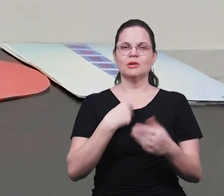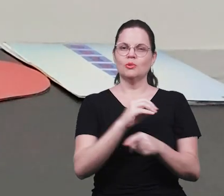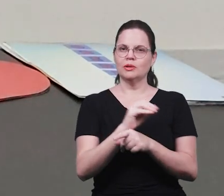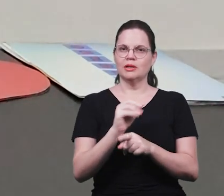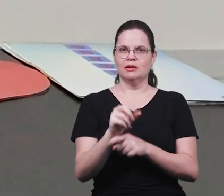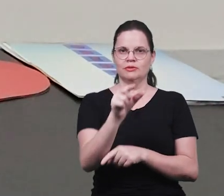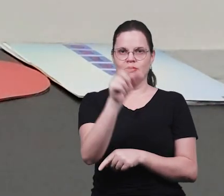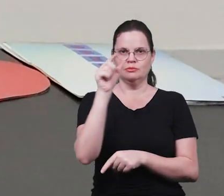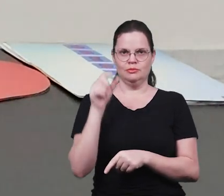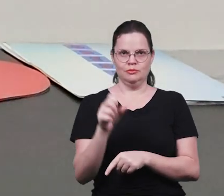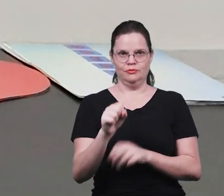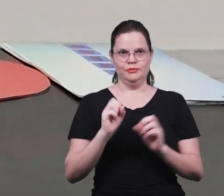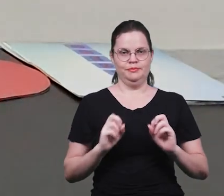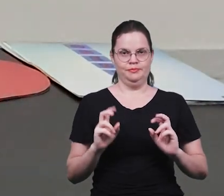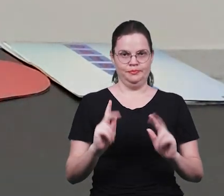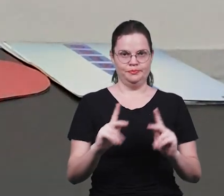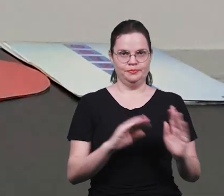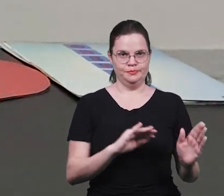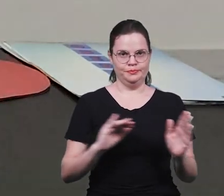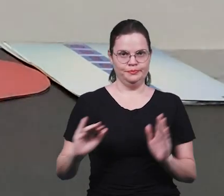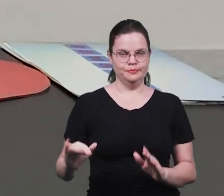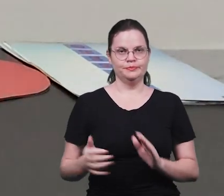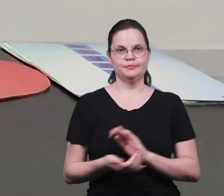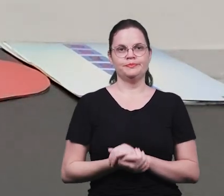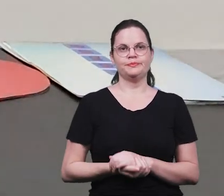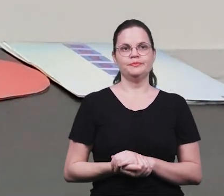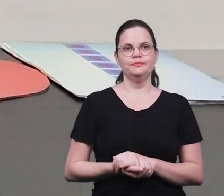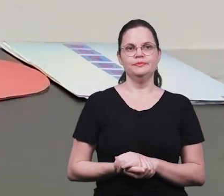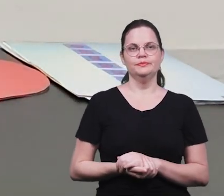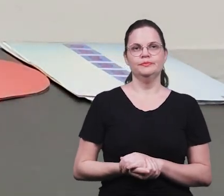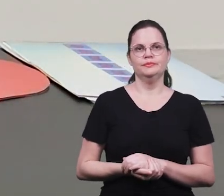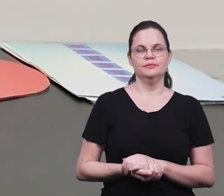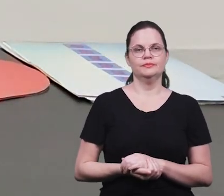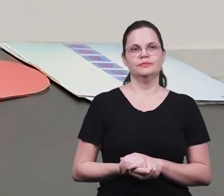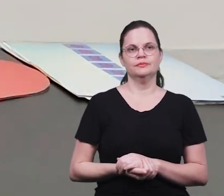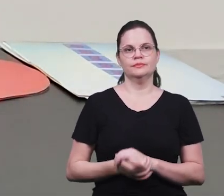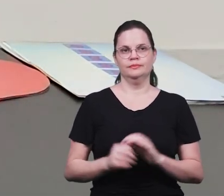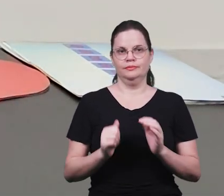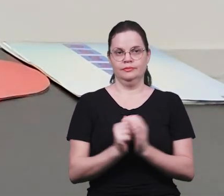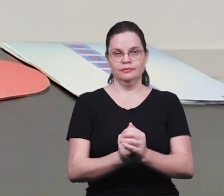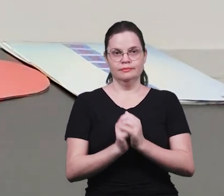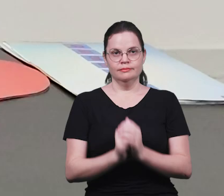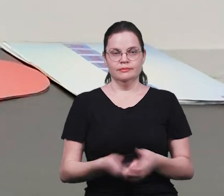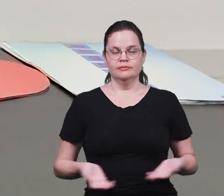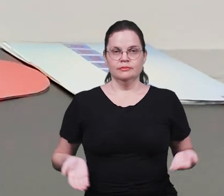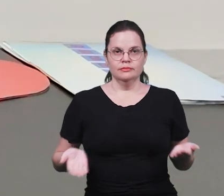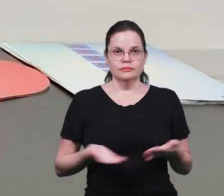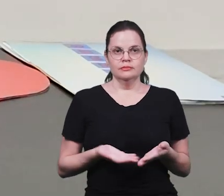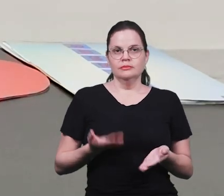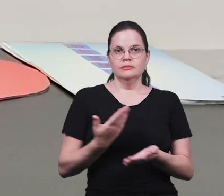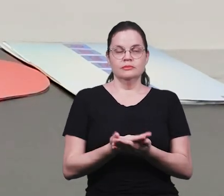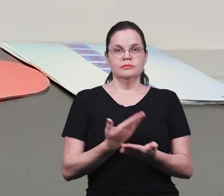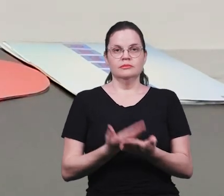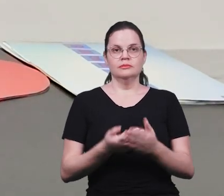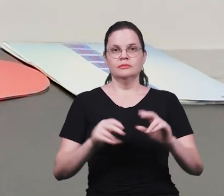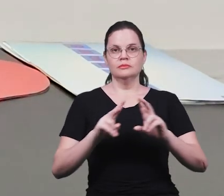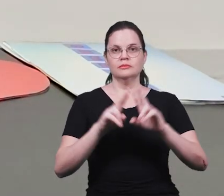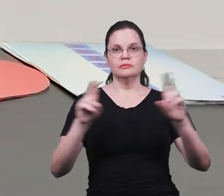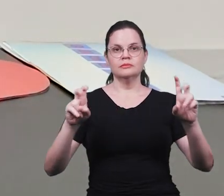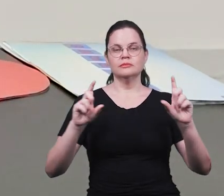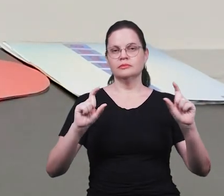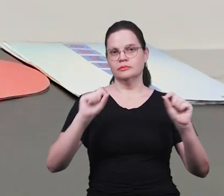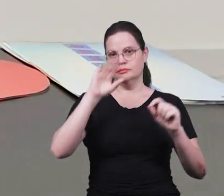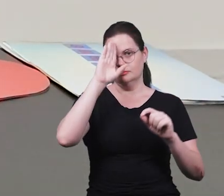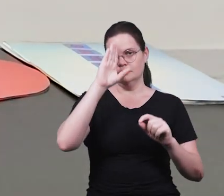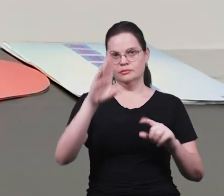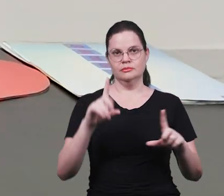de ovelhas, ele era pastor de ovelhas. Amém? Então a nossa aula hoje, o tema